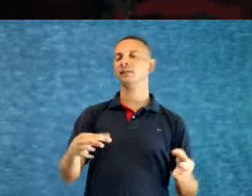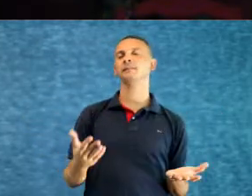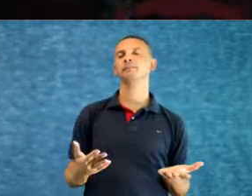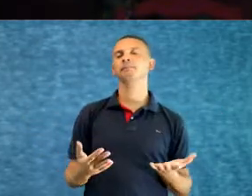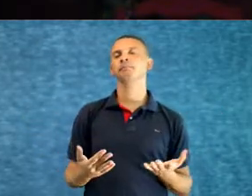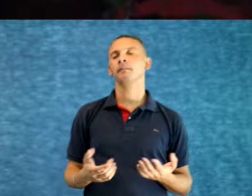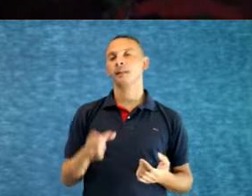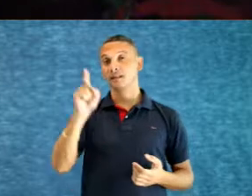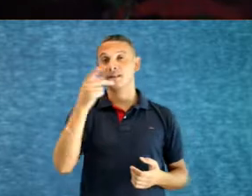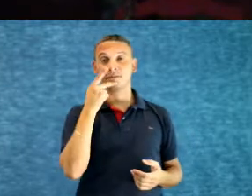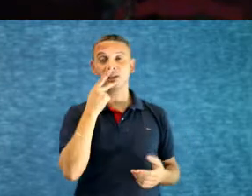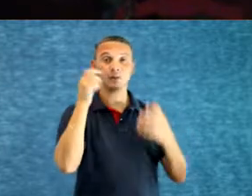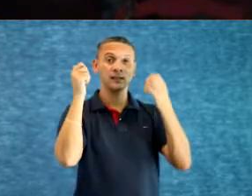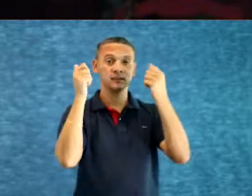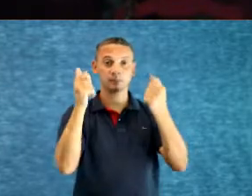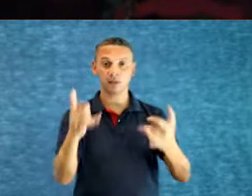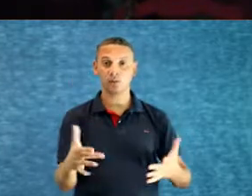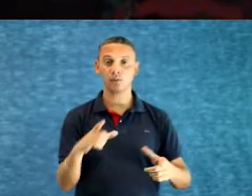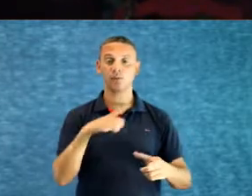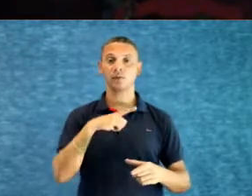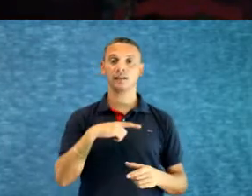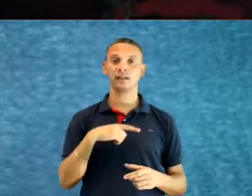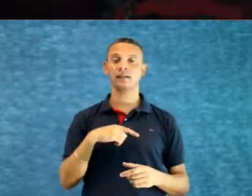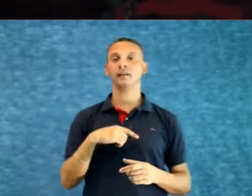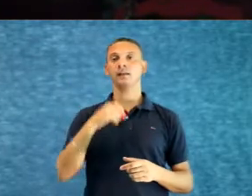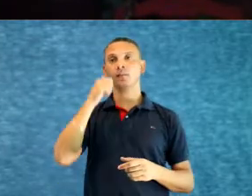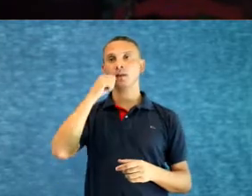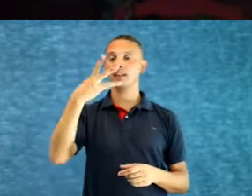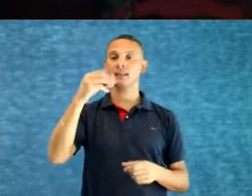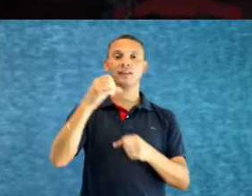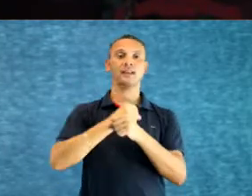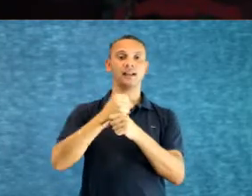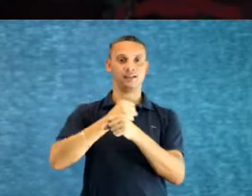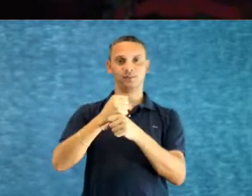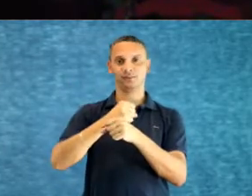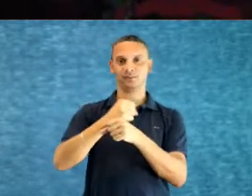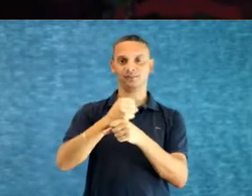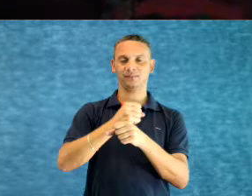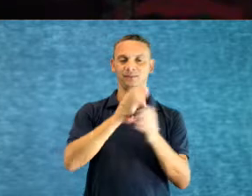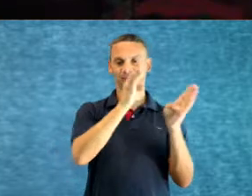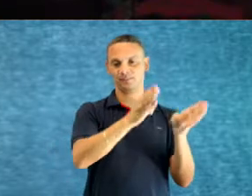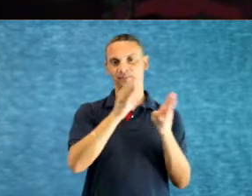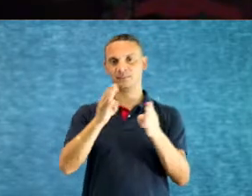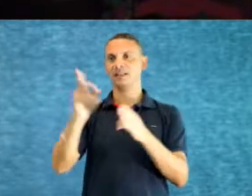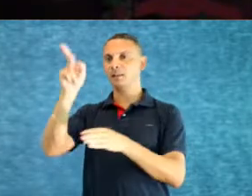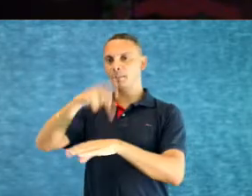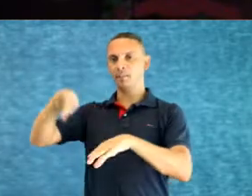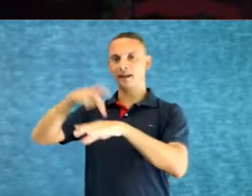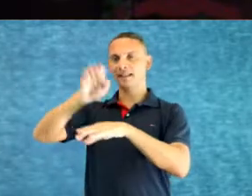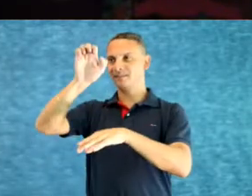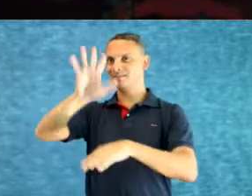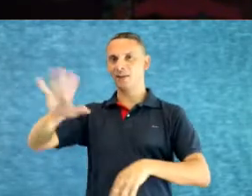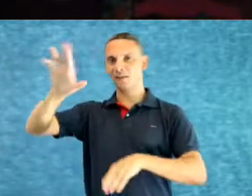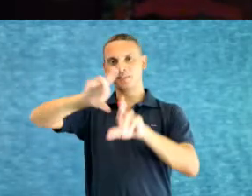É uma pergunta difícil. Veja, sim, no caso do Direito das Mulheres, o primeiro livro, lembra que Recife